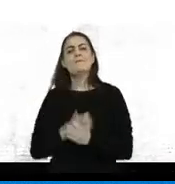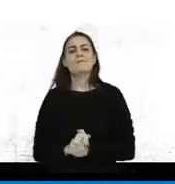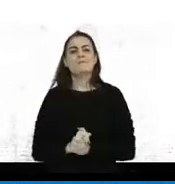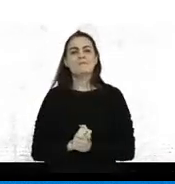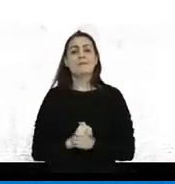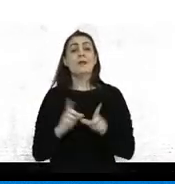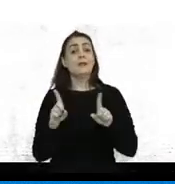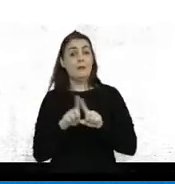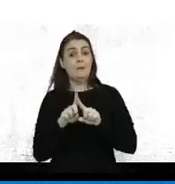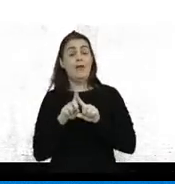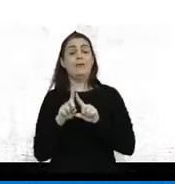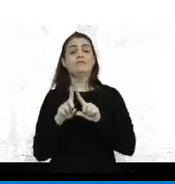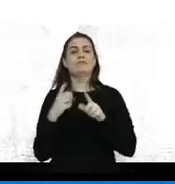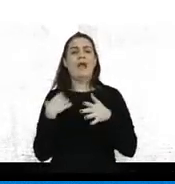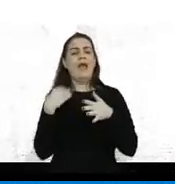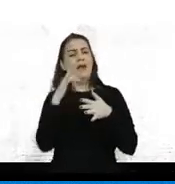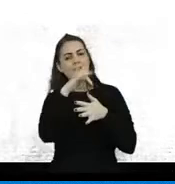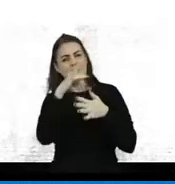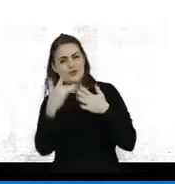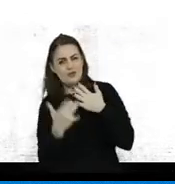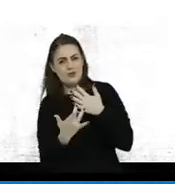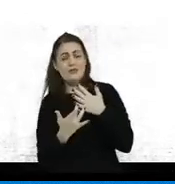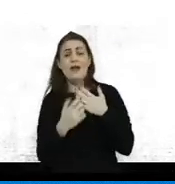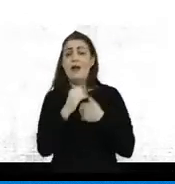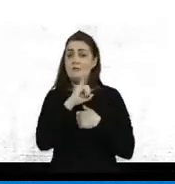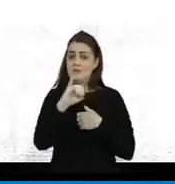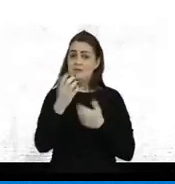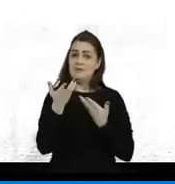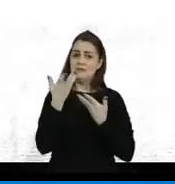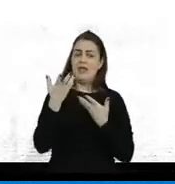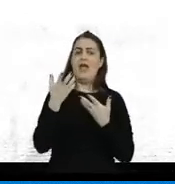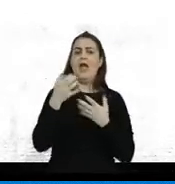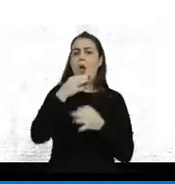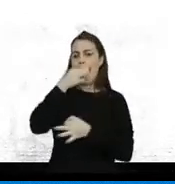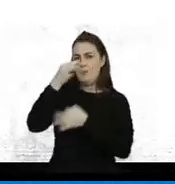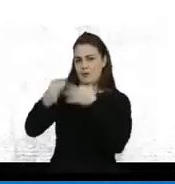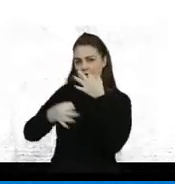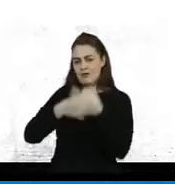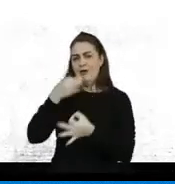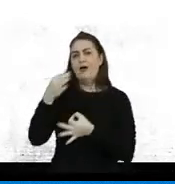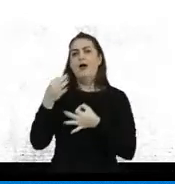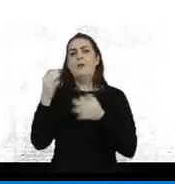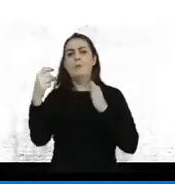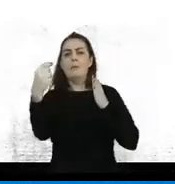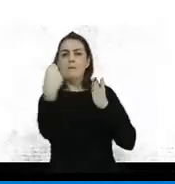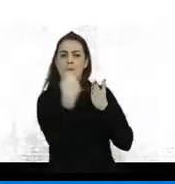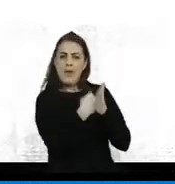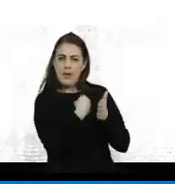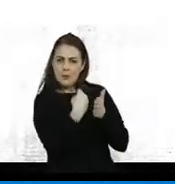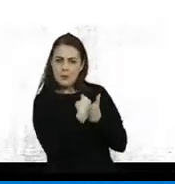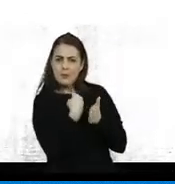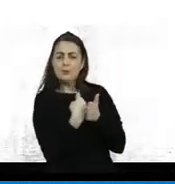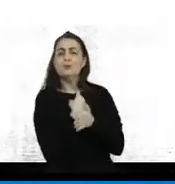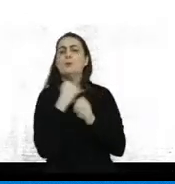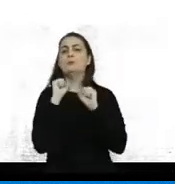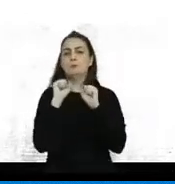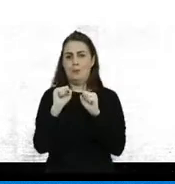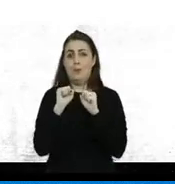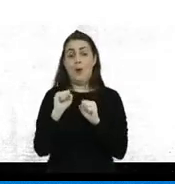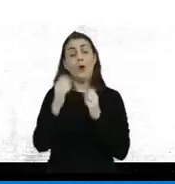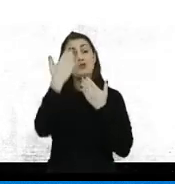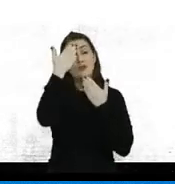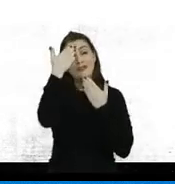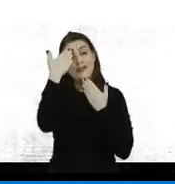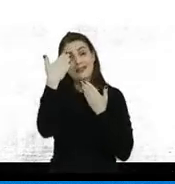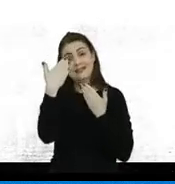algum comentário, alguma pergunta, ou me achar por aí pelo mundo. E agradeço demais ao Mercadinho São Luís, a Celebre Eventos, que todo